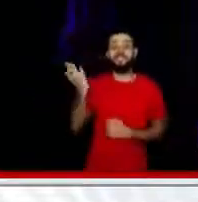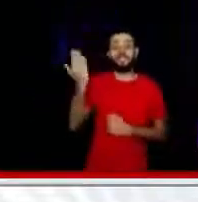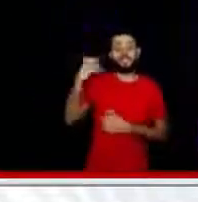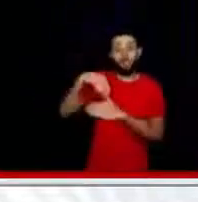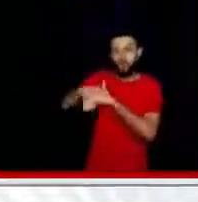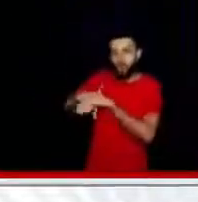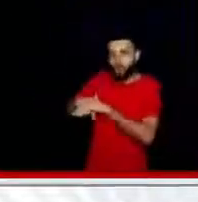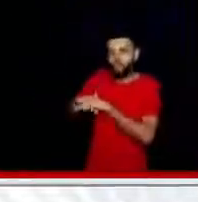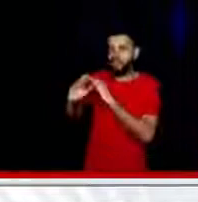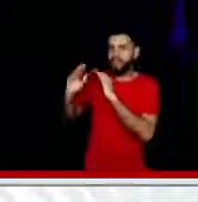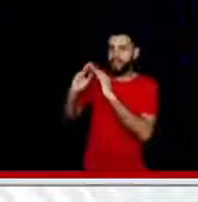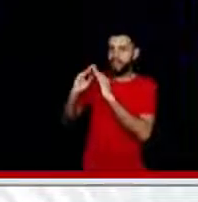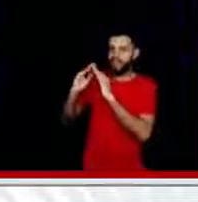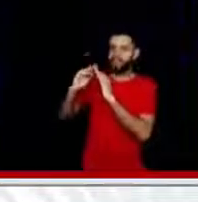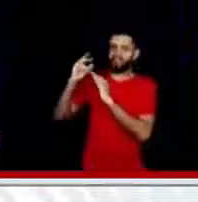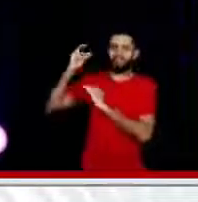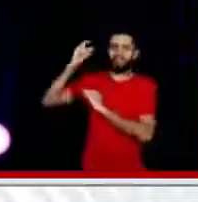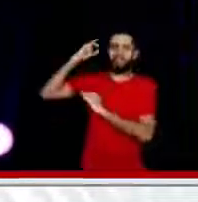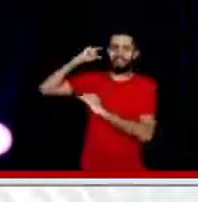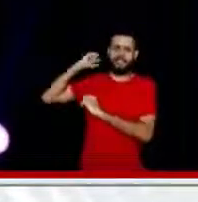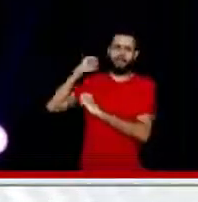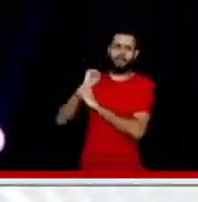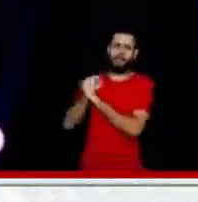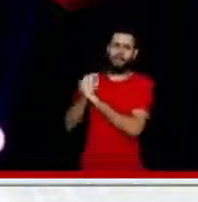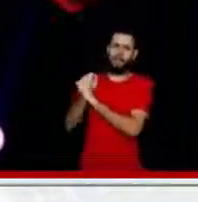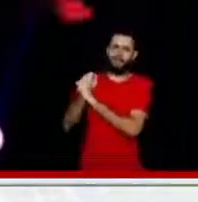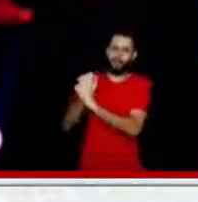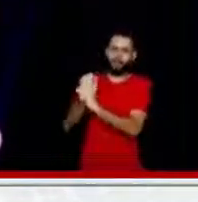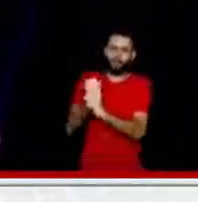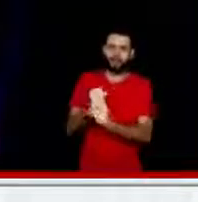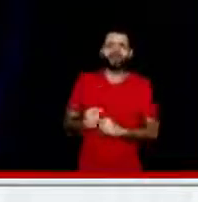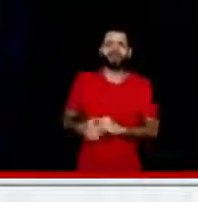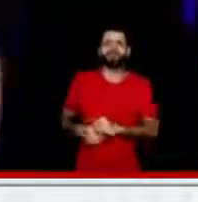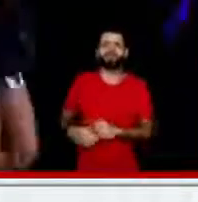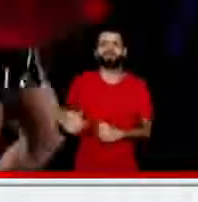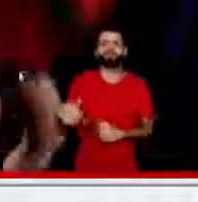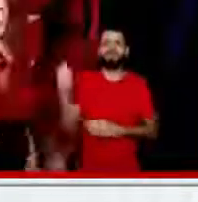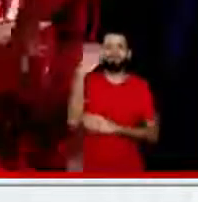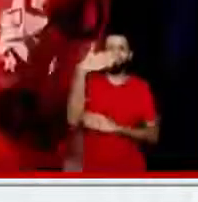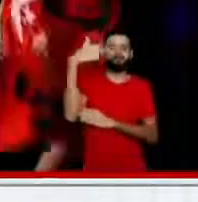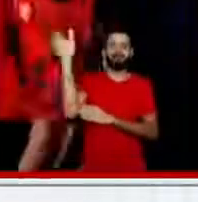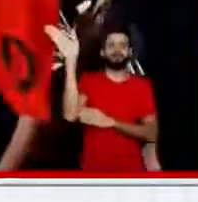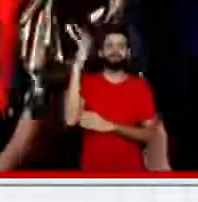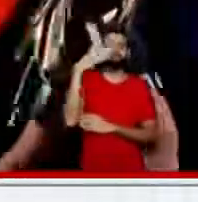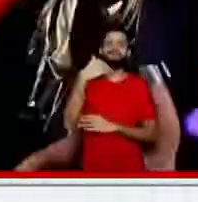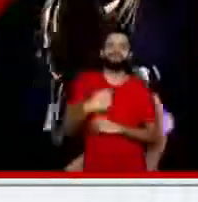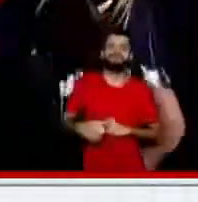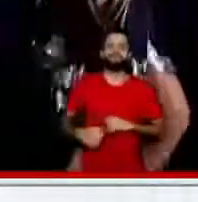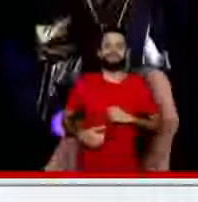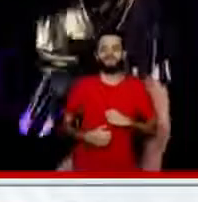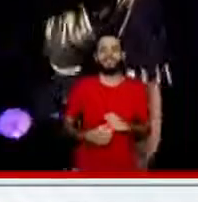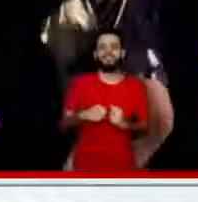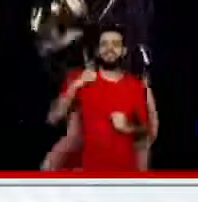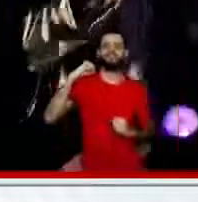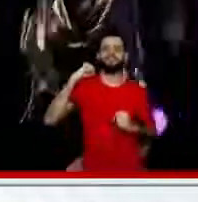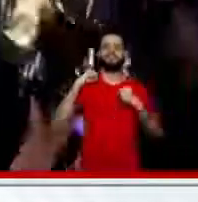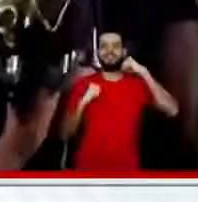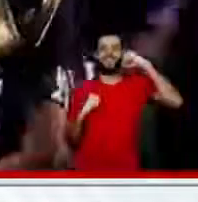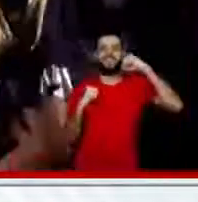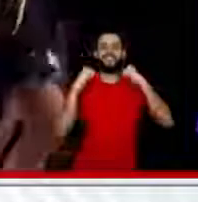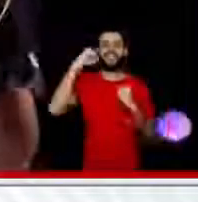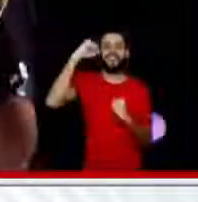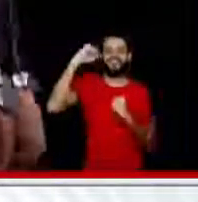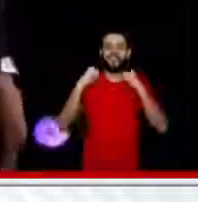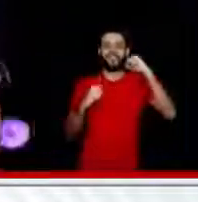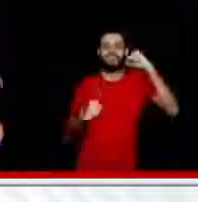algum comportamento, eu acabei não assistindo o que aconteceu no evento, vi algumas matérias, né? Se no evento houve algum comportamento que não